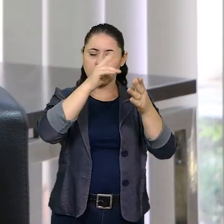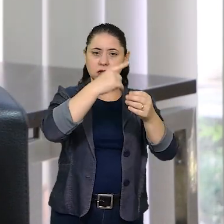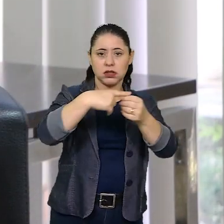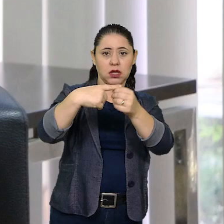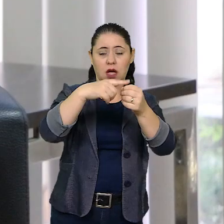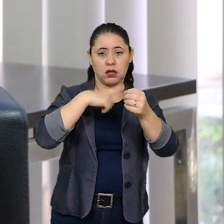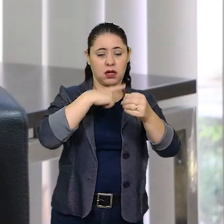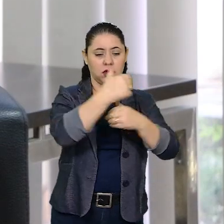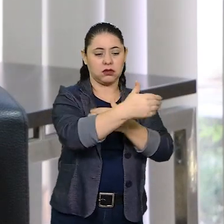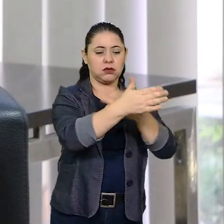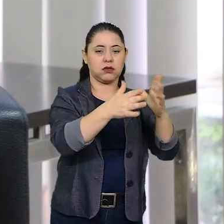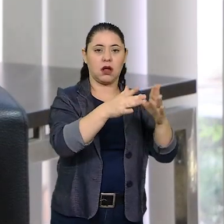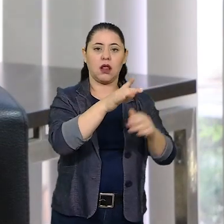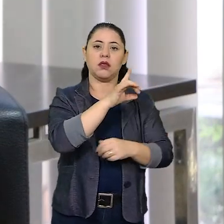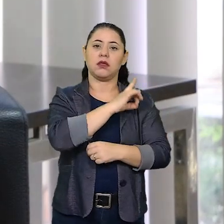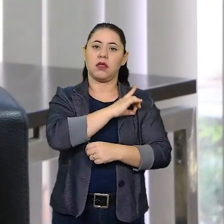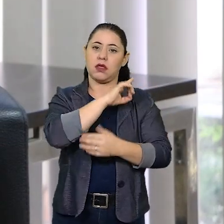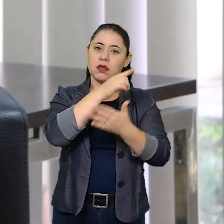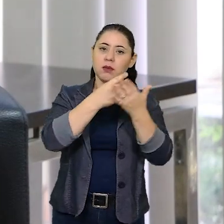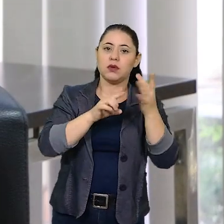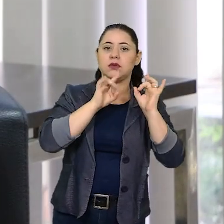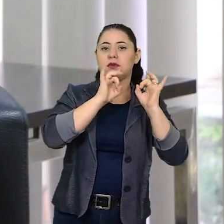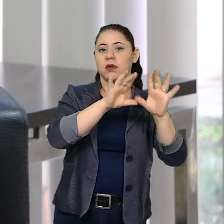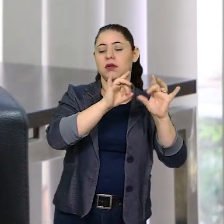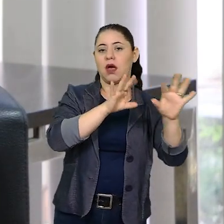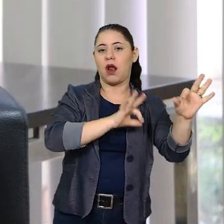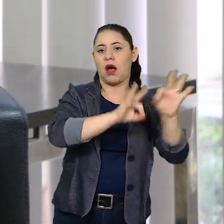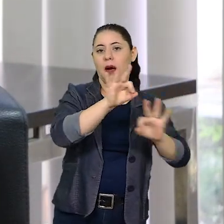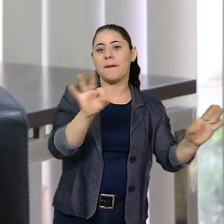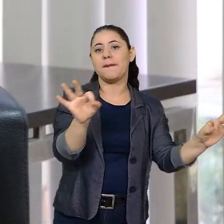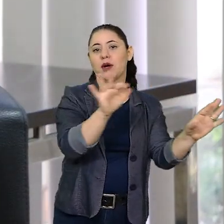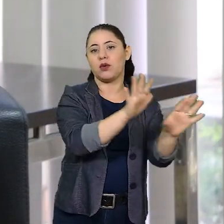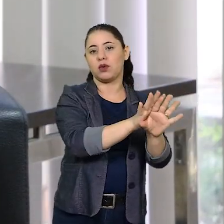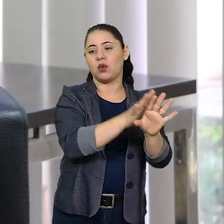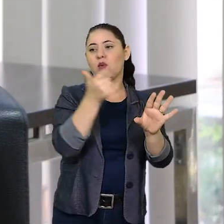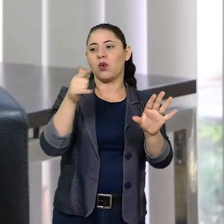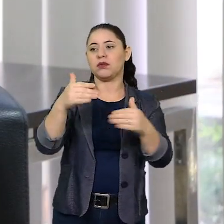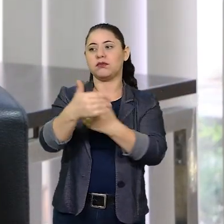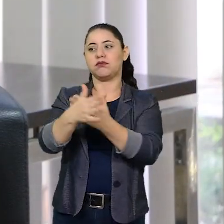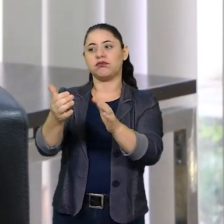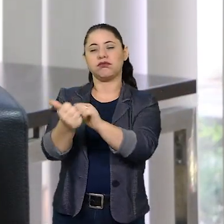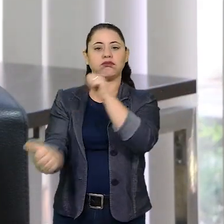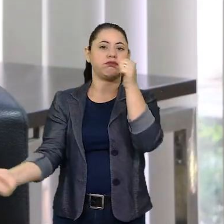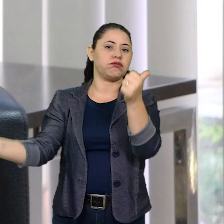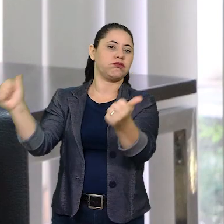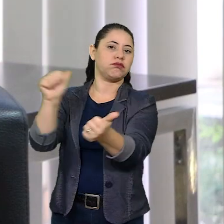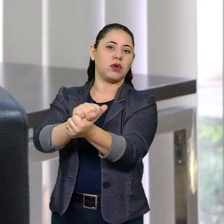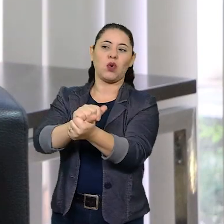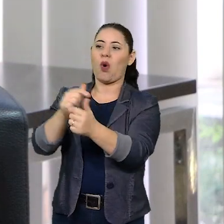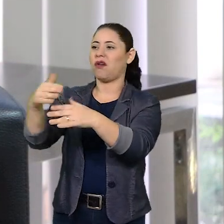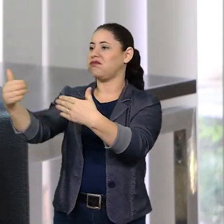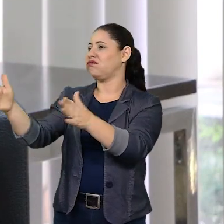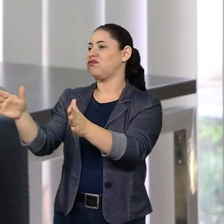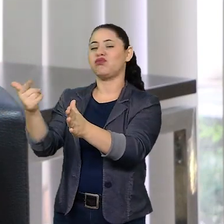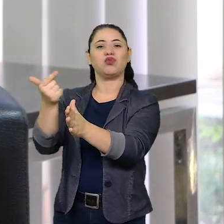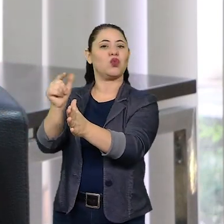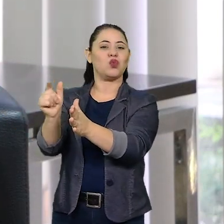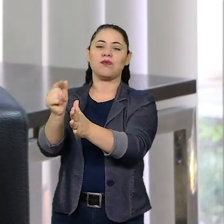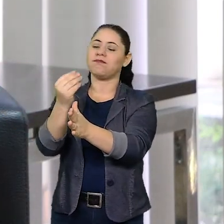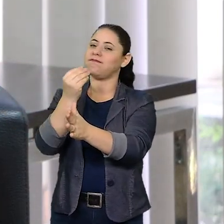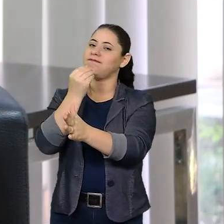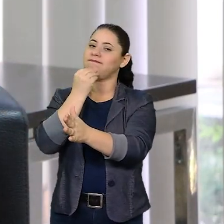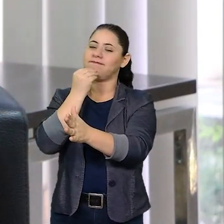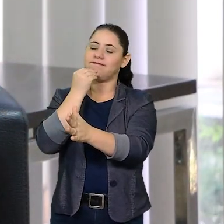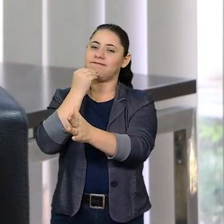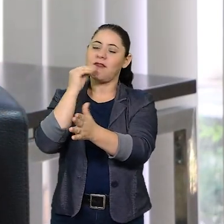disparidade. Algumas comarcas que têm as salas de depoimento especial já totalmente preparadas, outras que são adaptadas,